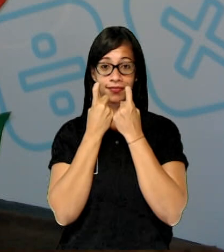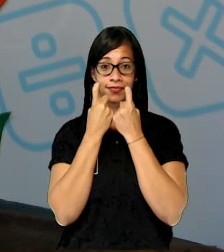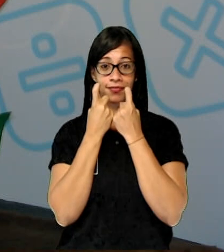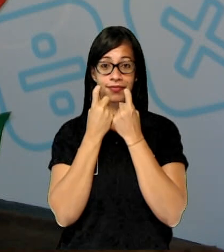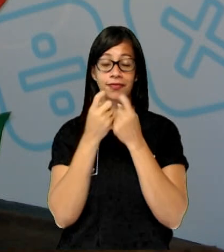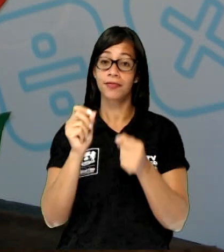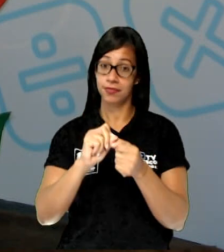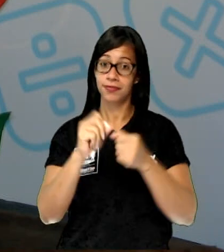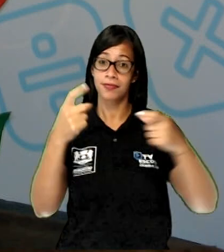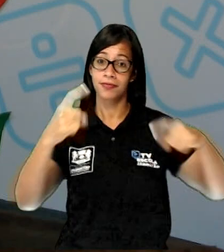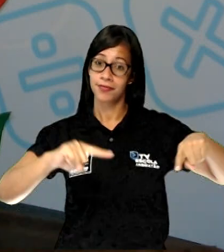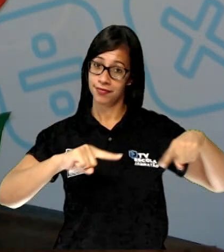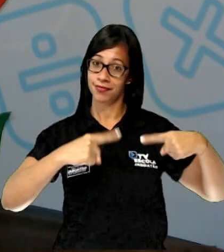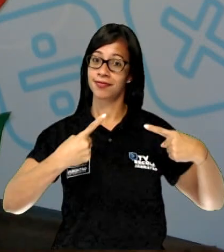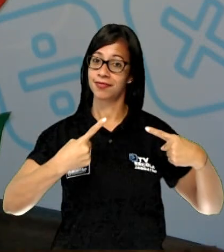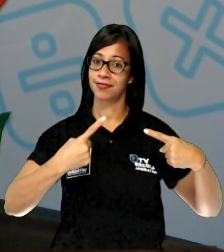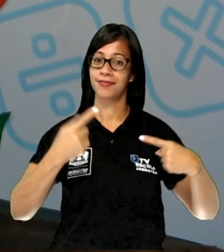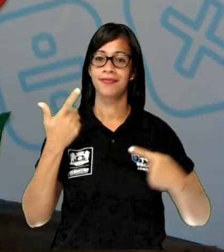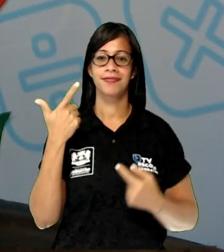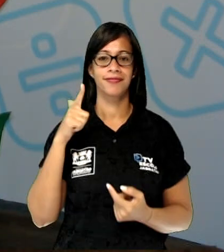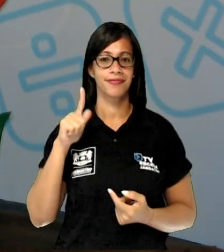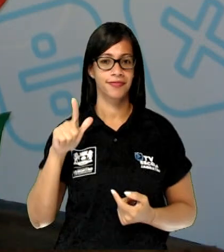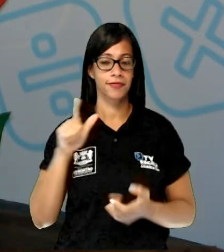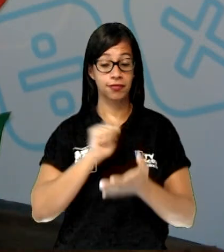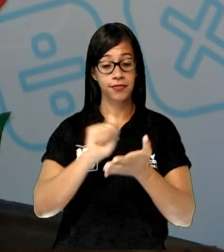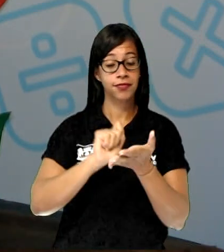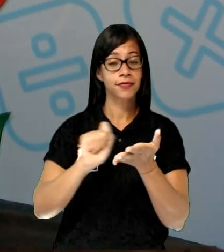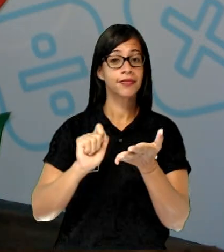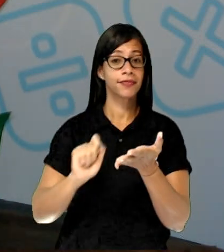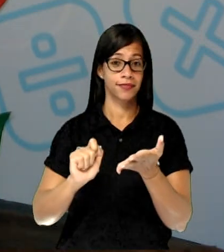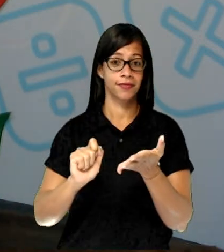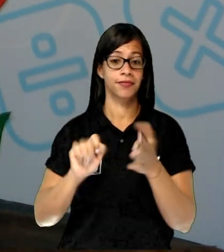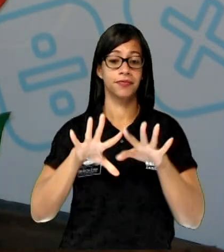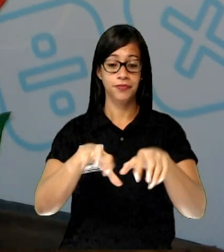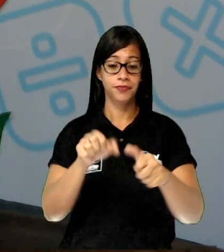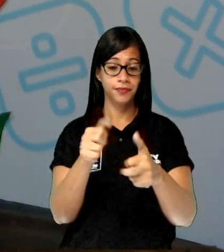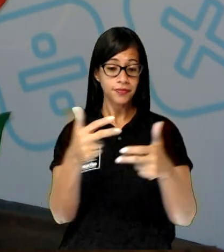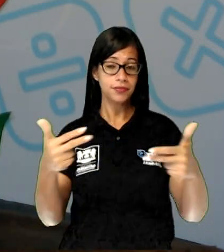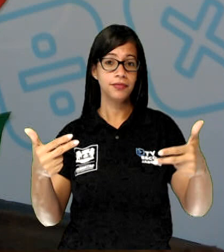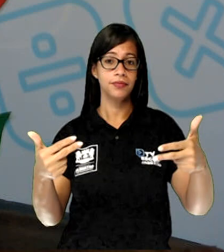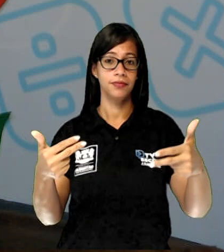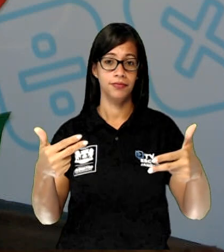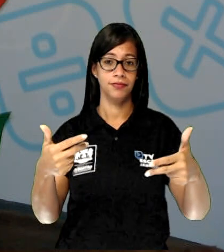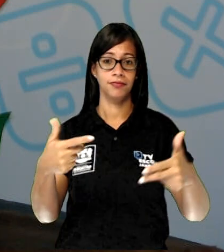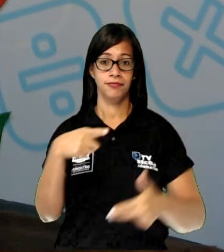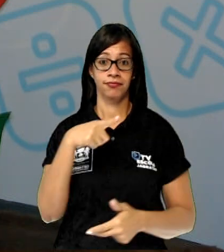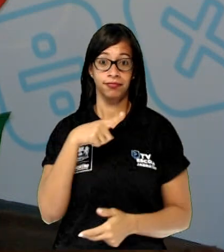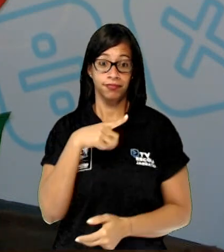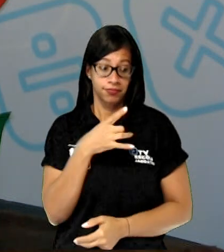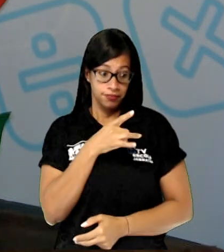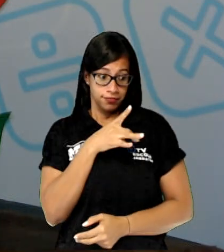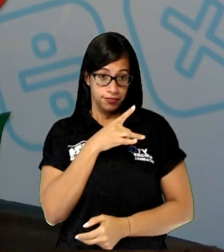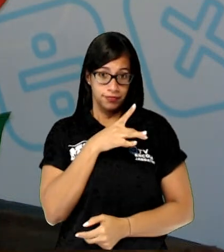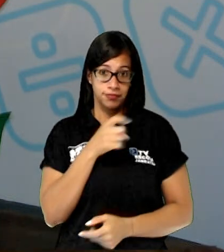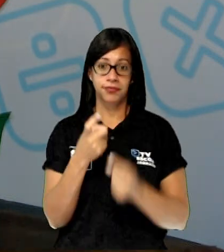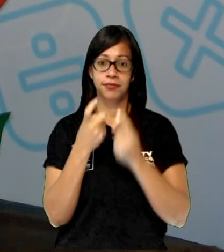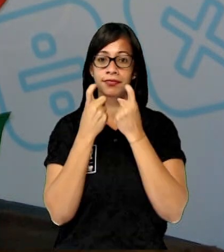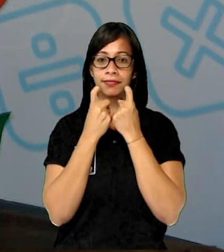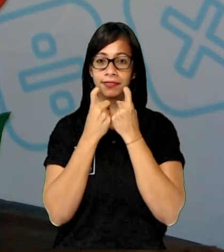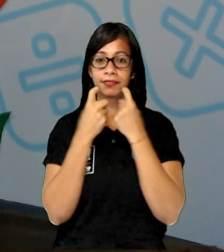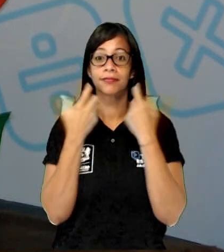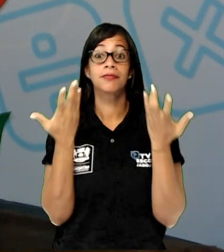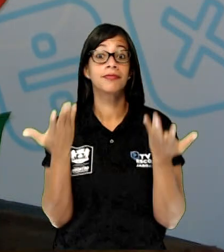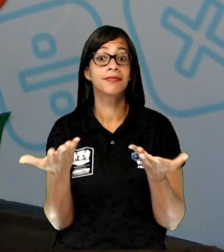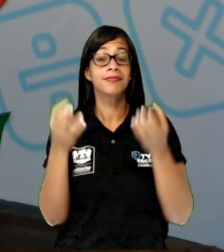ontem? Escreveram qual foi o animal que vocês acham que tiveram mais medo do grúfalo? E aí, foi a